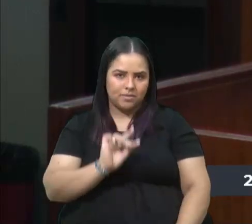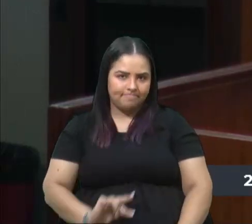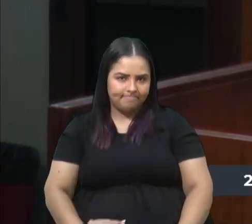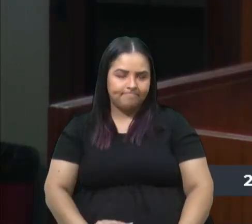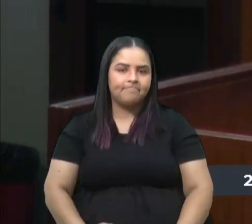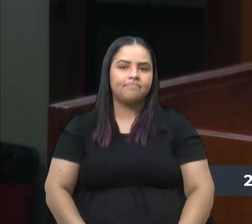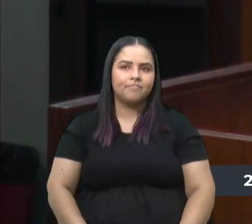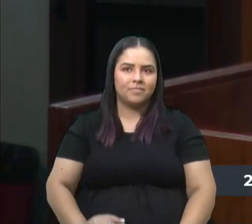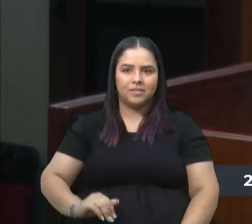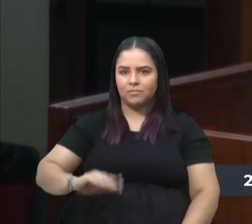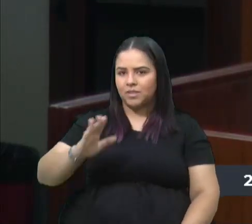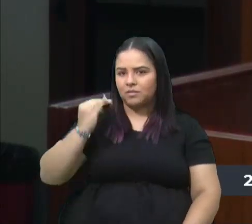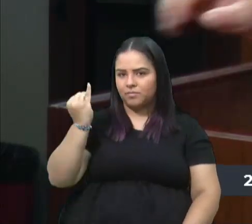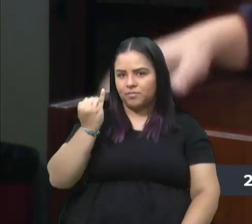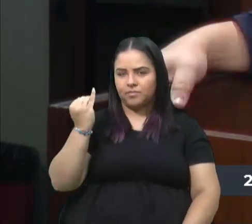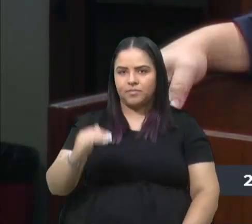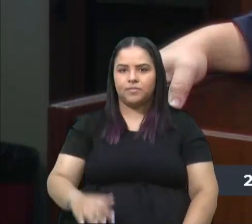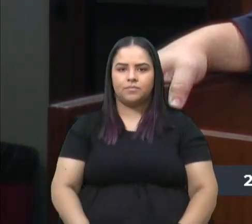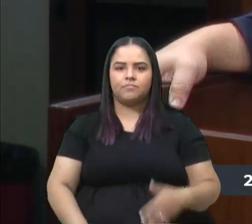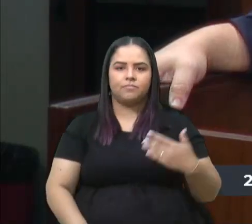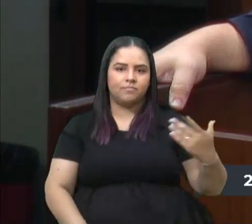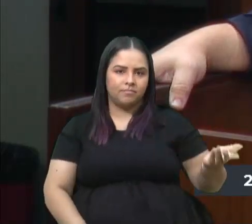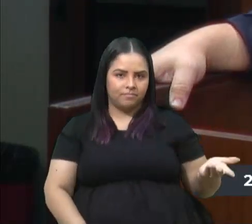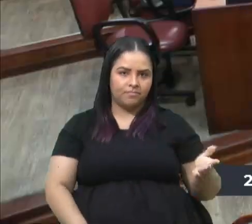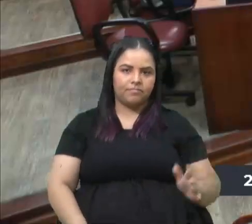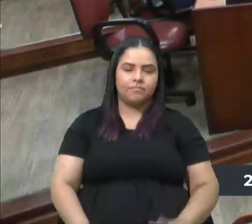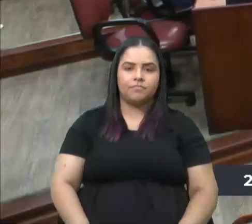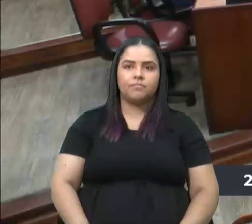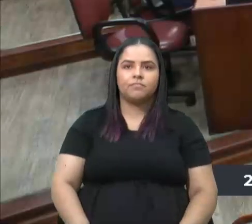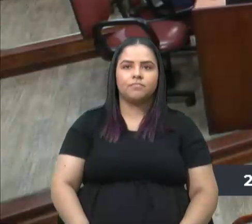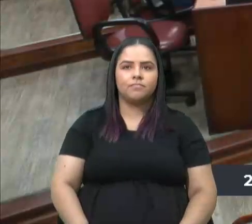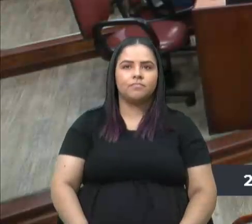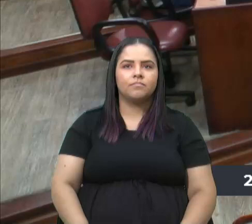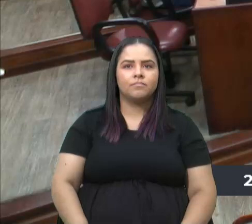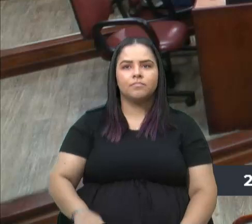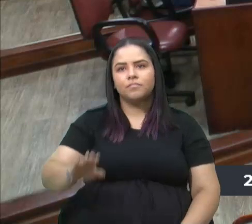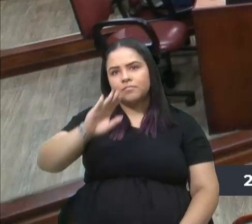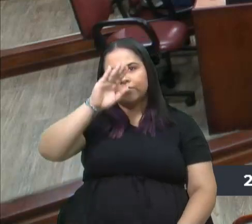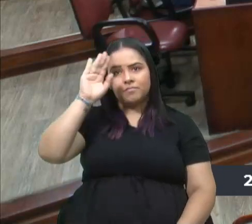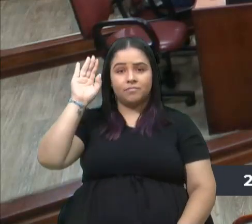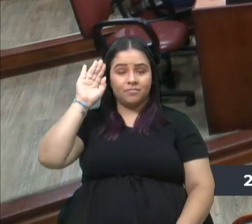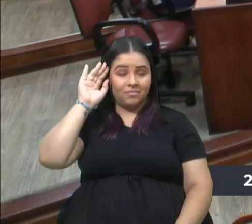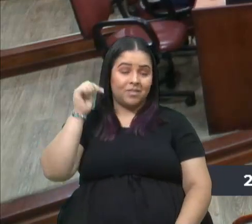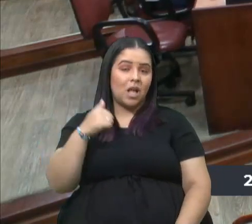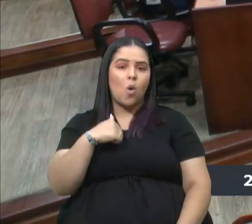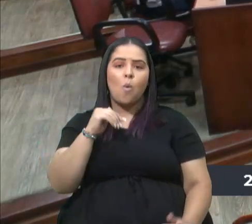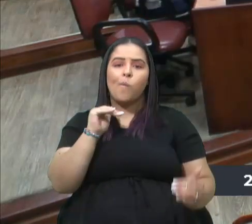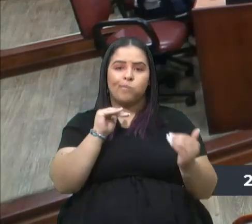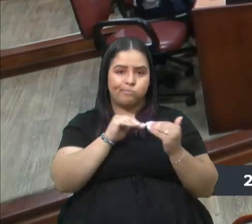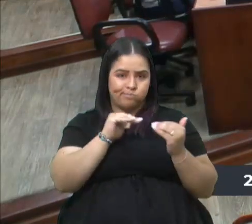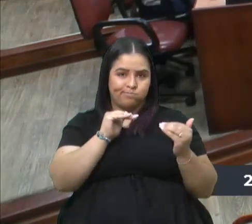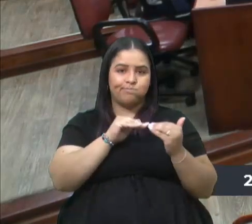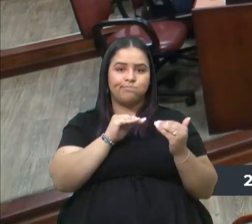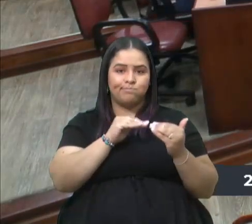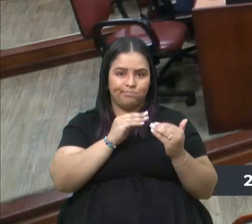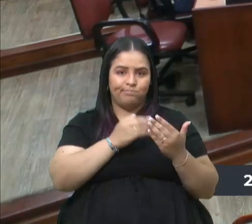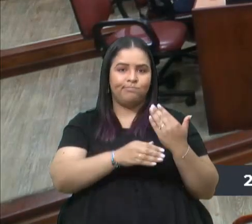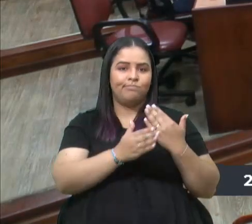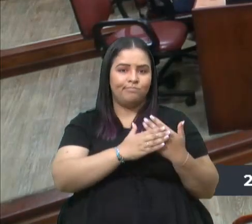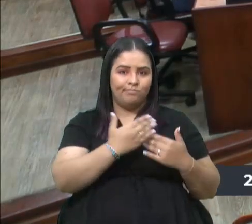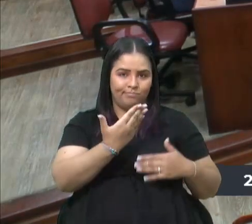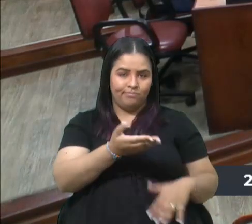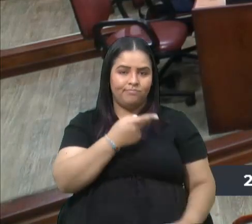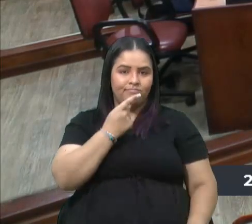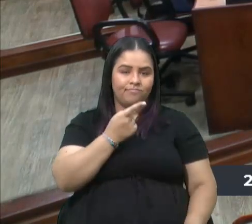Isso que é o mais importante. Sua fala, vereador. Sua parte. Vereador Bressan, concordo com tudo que o senhor falou. Na